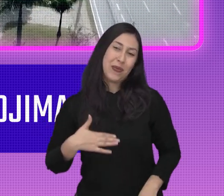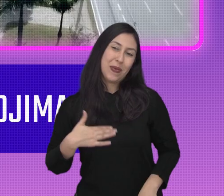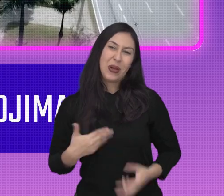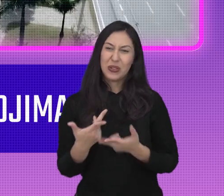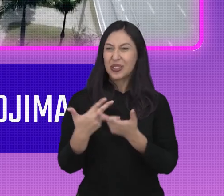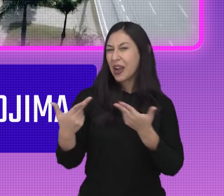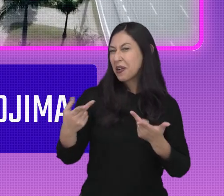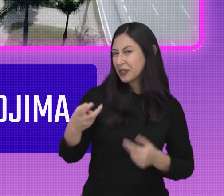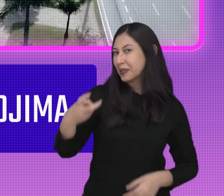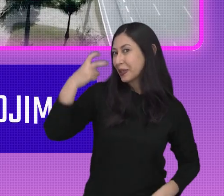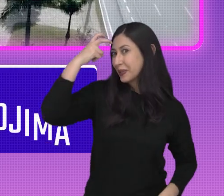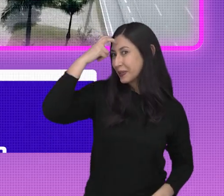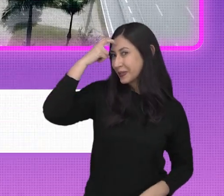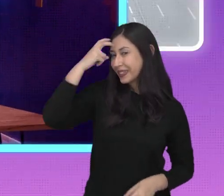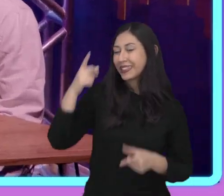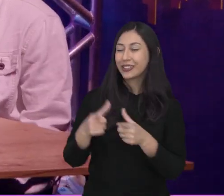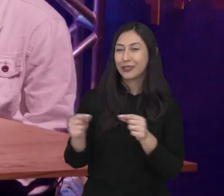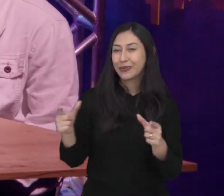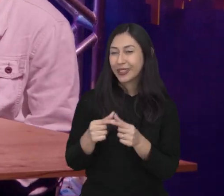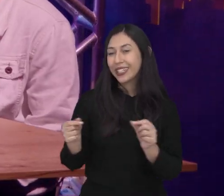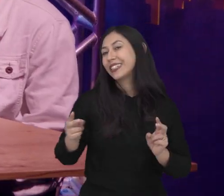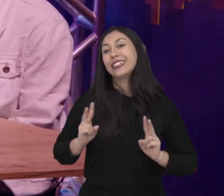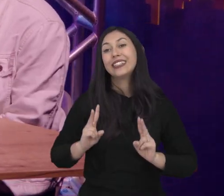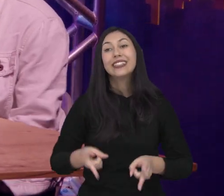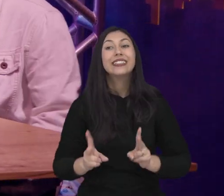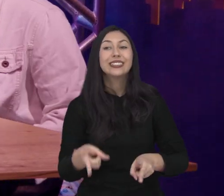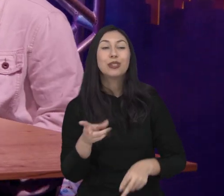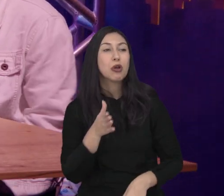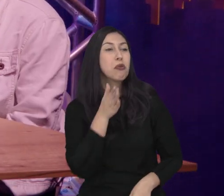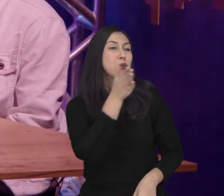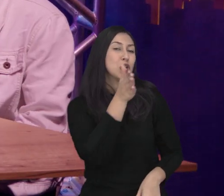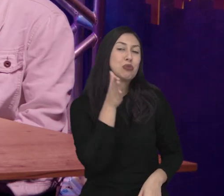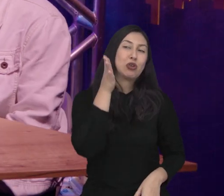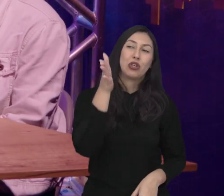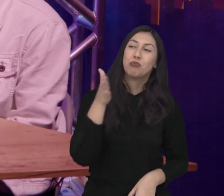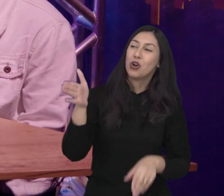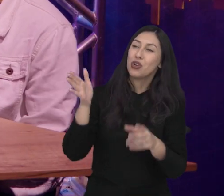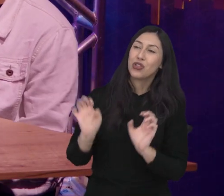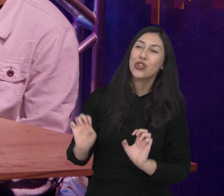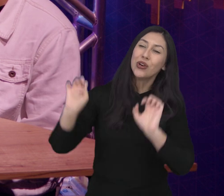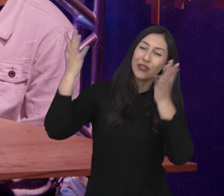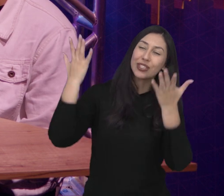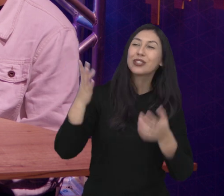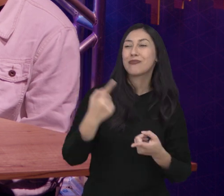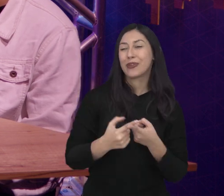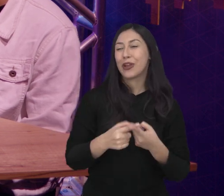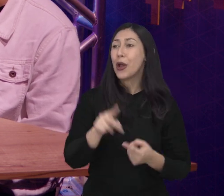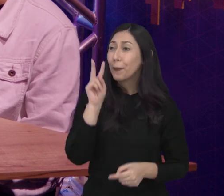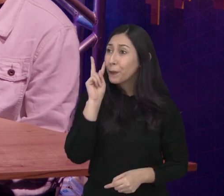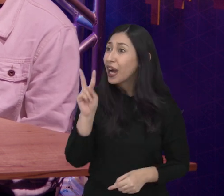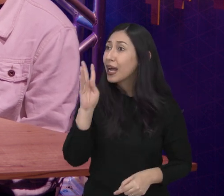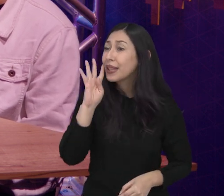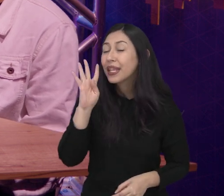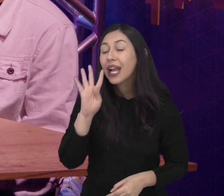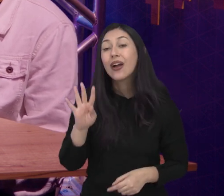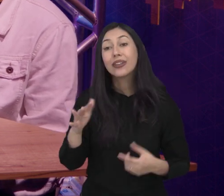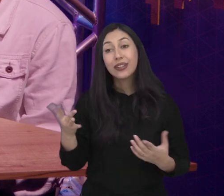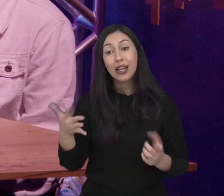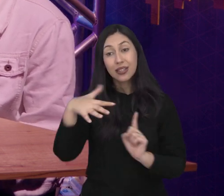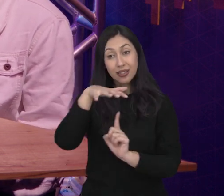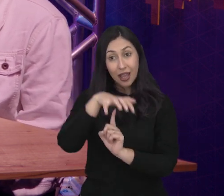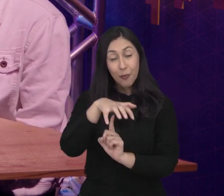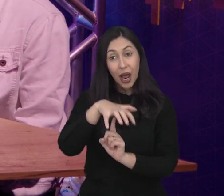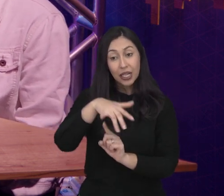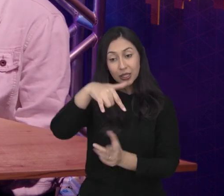gosto bastante dessas coisas do Japão, vi que eu sempre vou nos eventos e tal, porque eu acho bastante legal. E essa